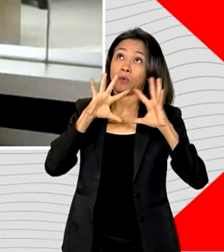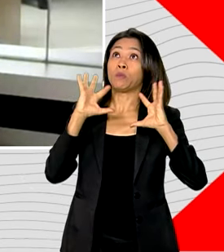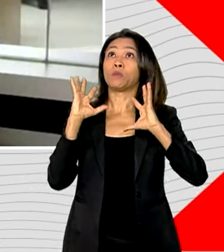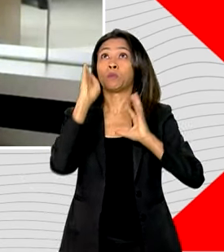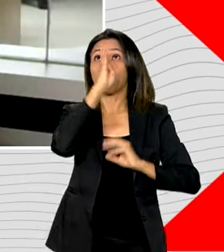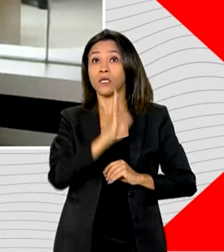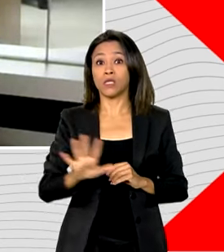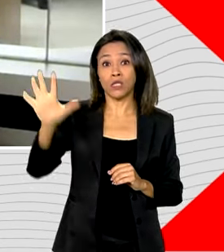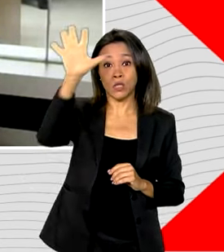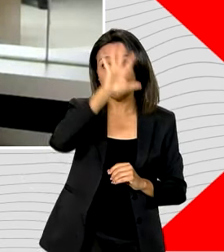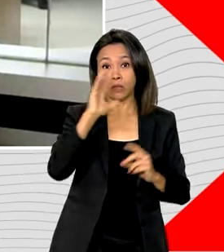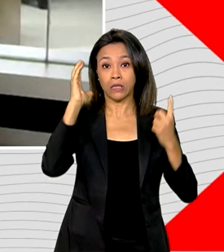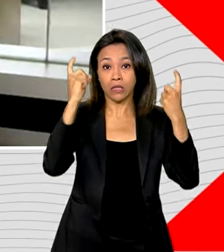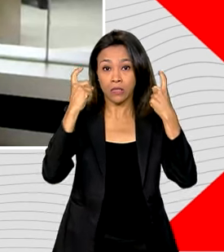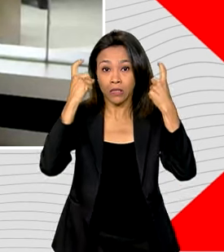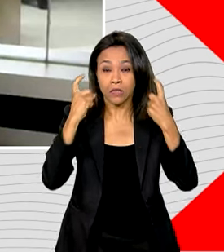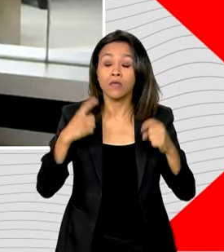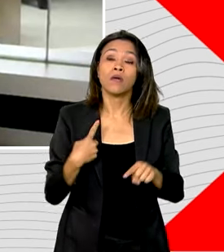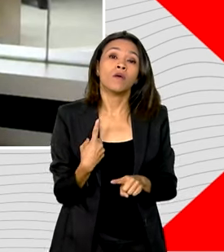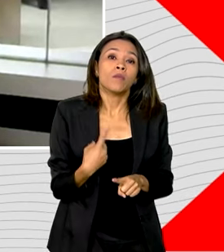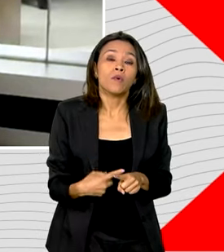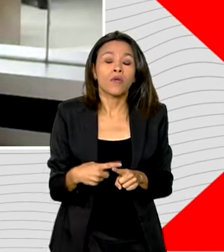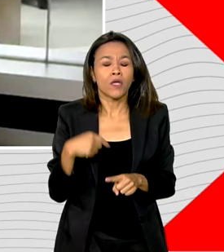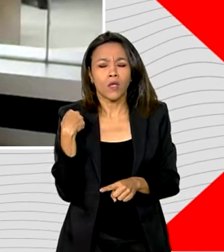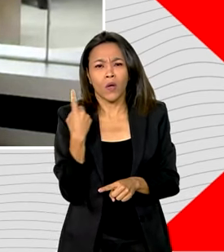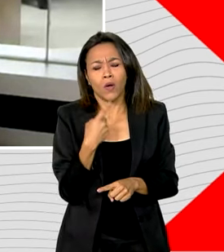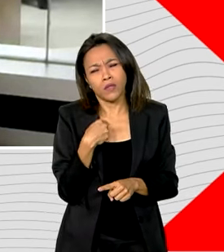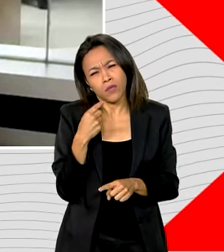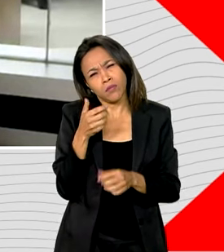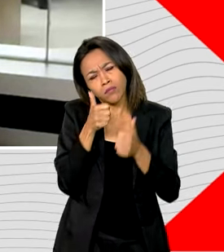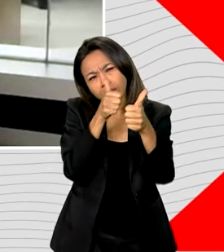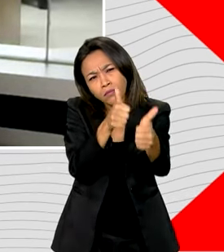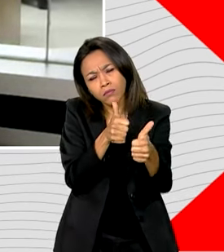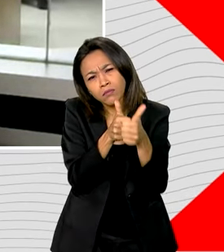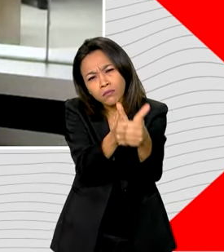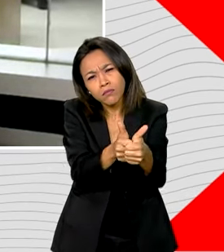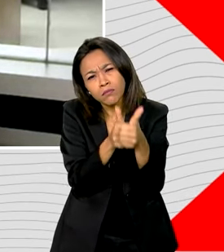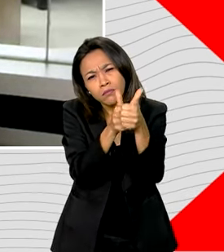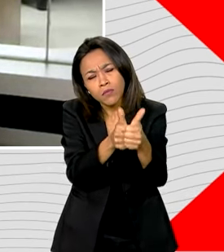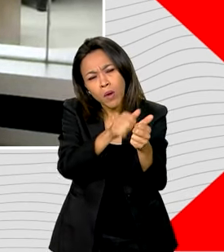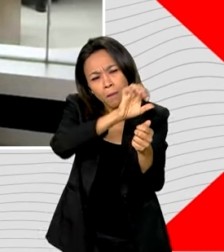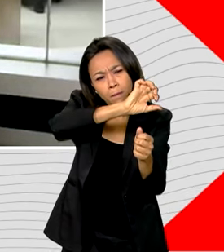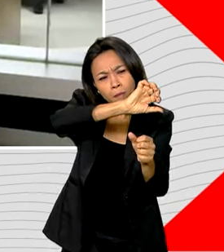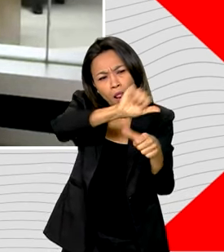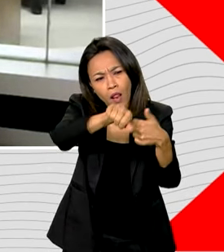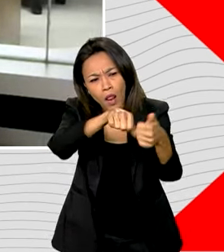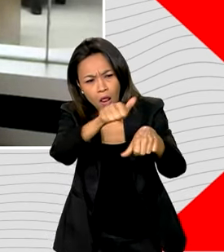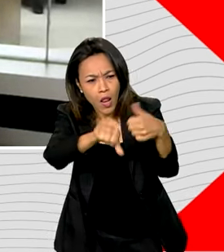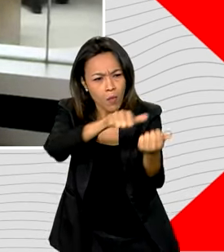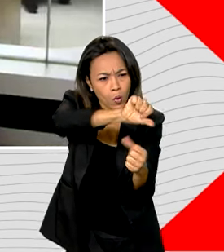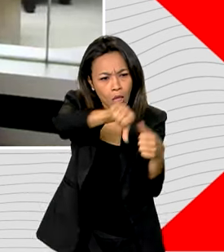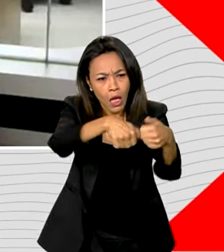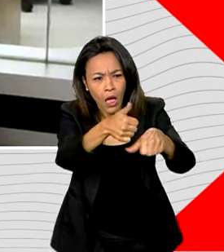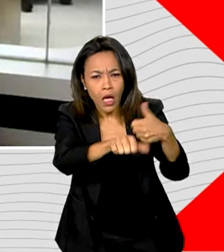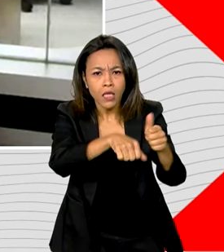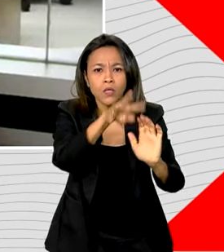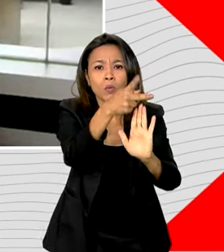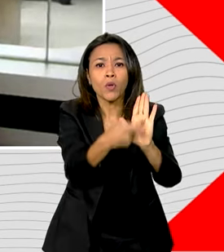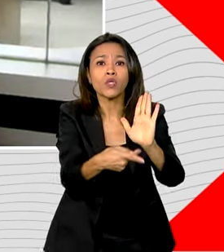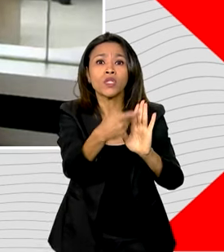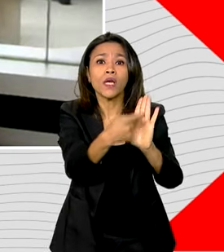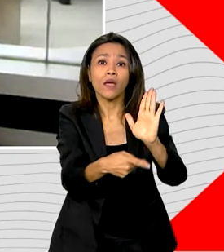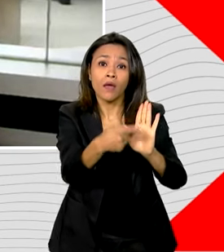eh a gente tá acompanhando as alterações no projeto da reforma tributária eh com